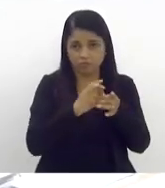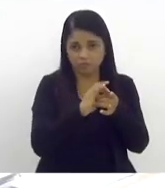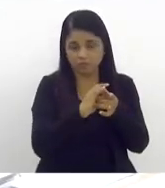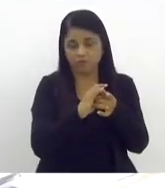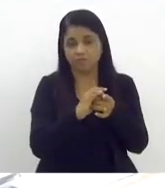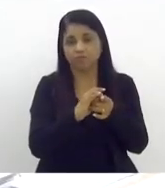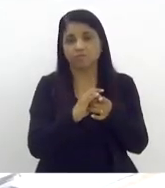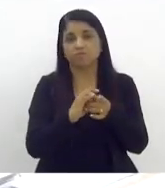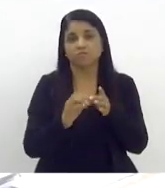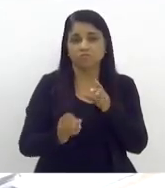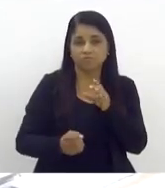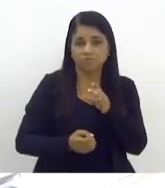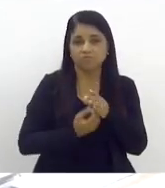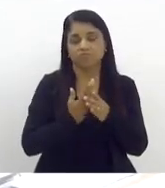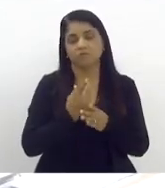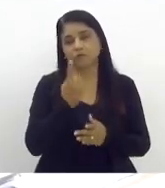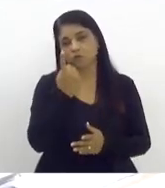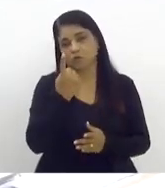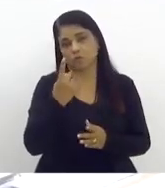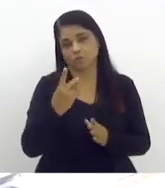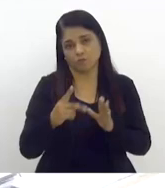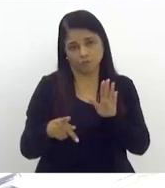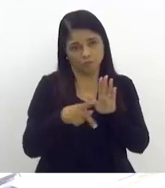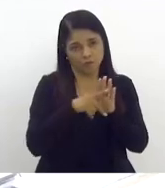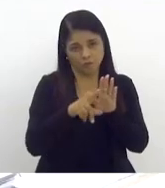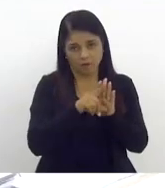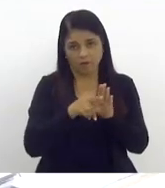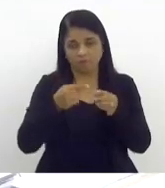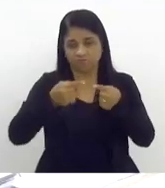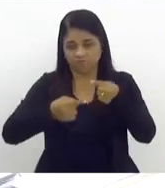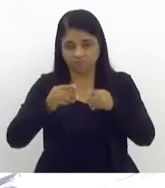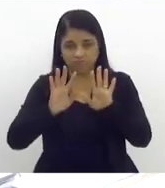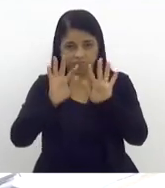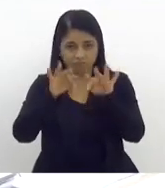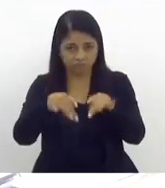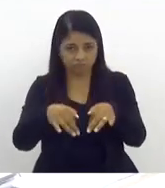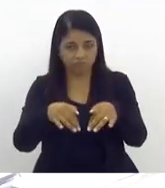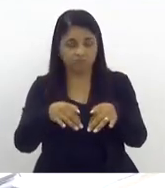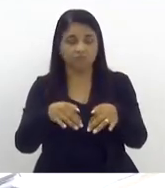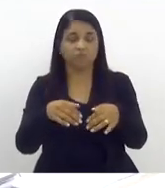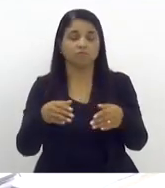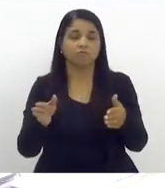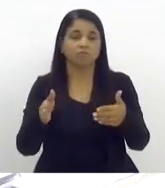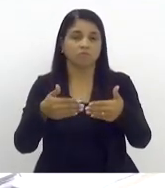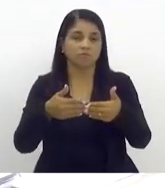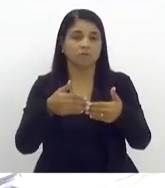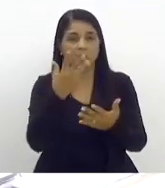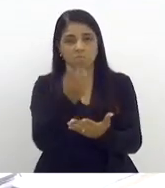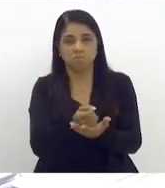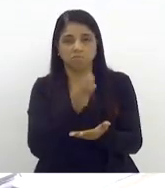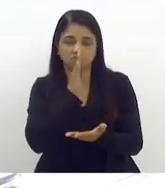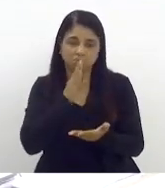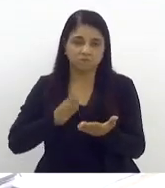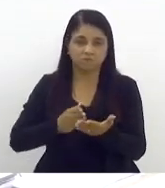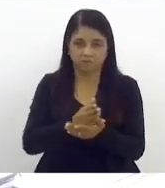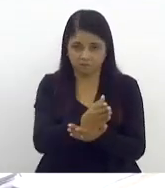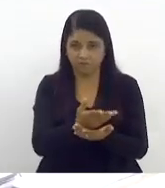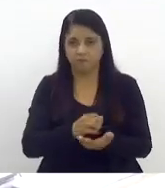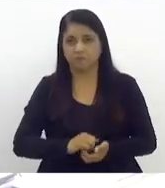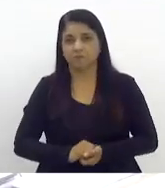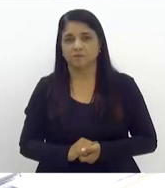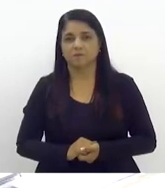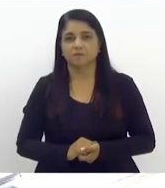Excelência, deputado Mink, num projeto só. Em discussão, não havendo quem queira discutir, encerrada a discussão, os senhores que aprovam, permaneçam como estão,